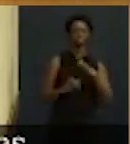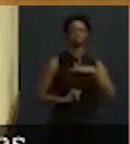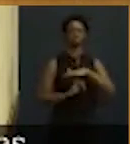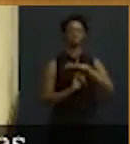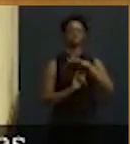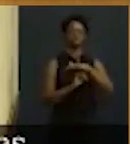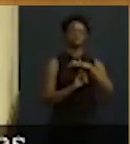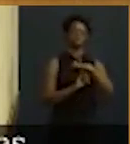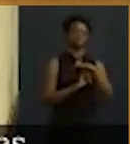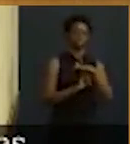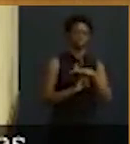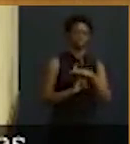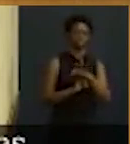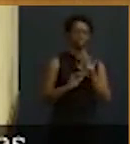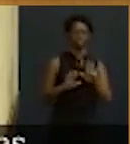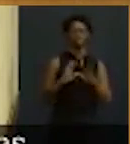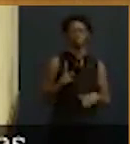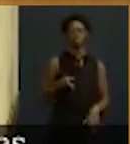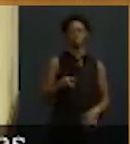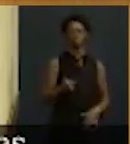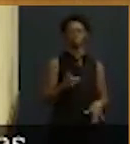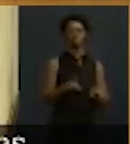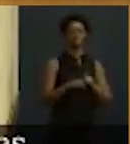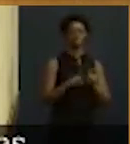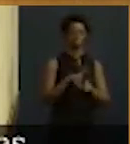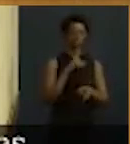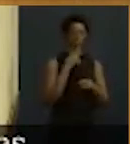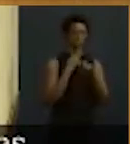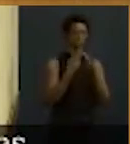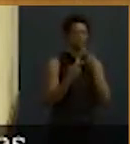instituição. Mas sigo adiante destacando também